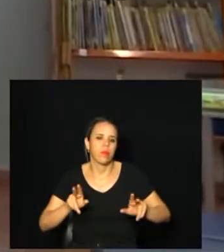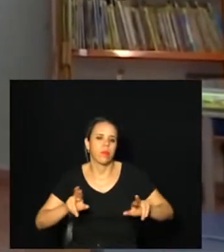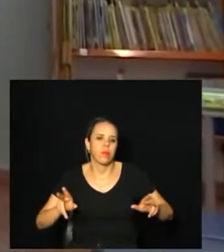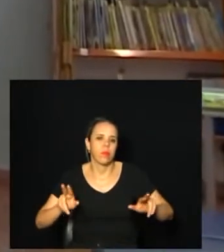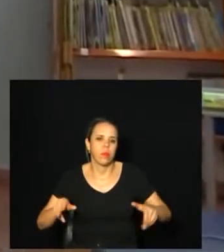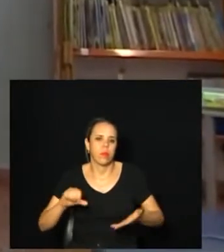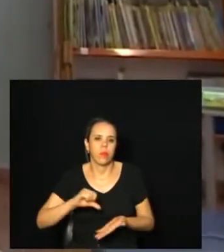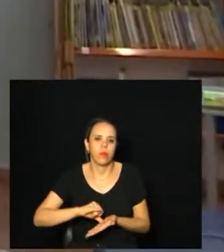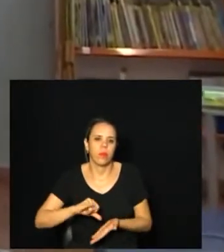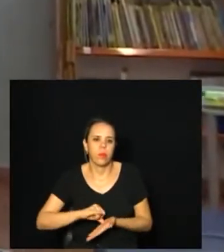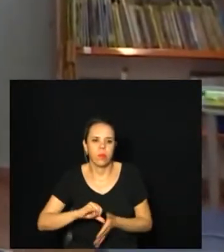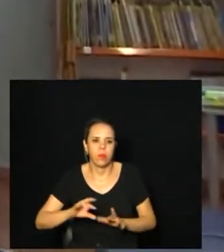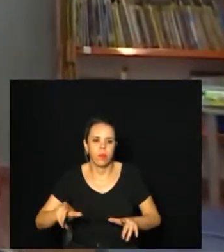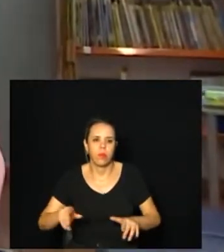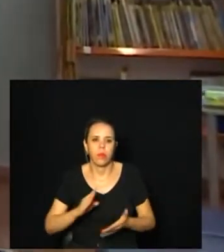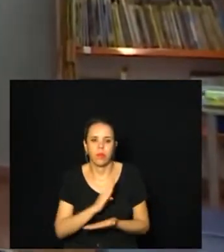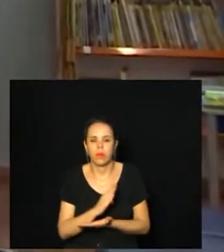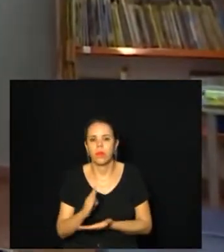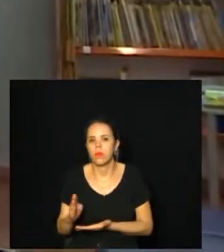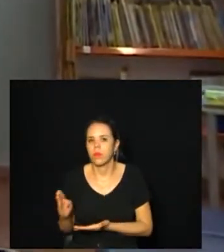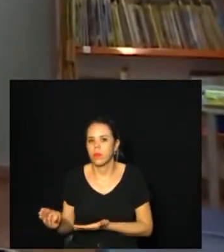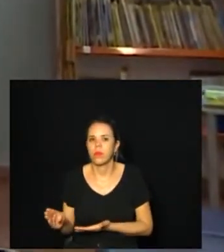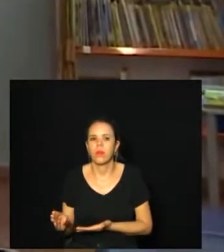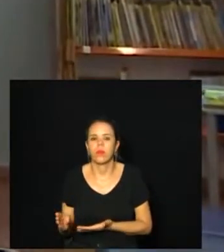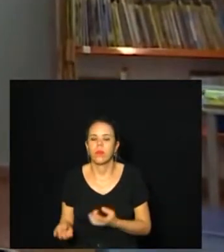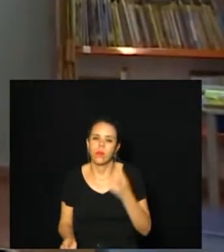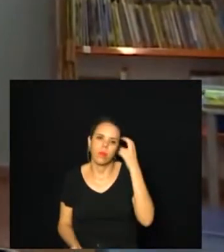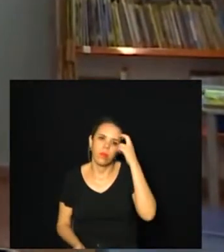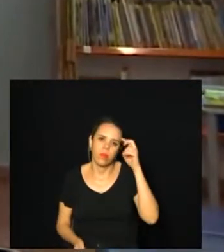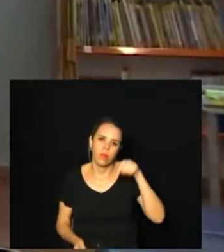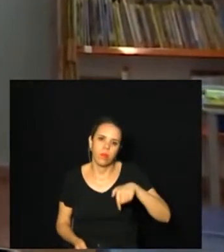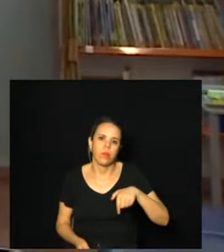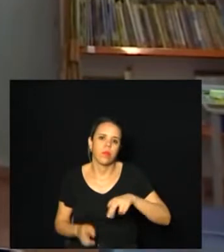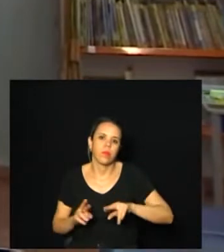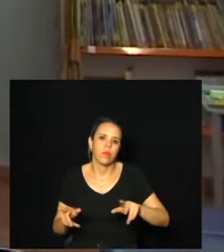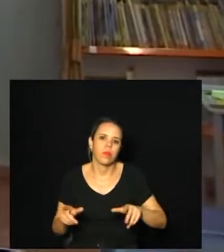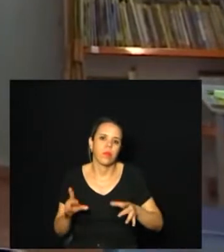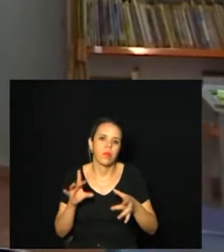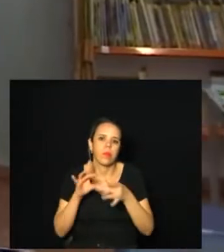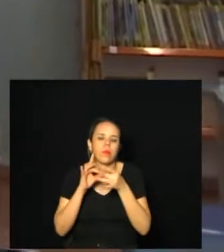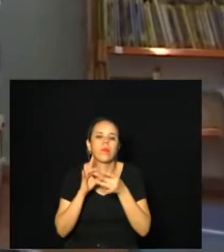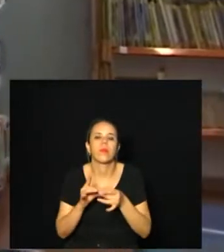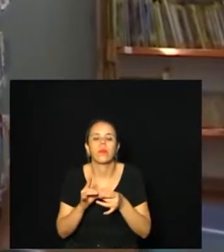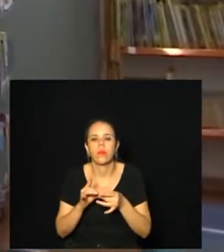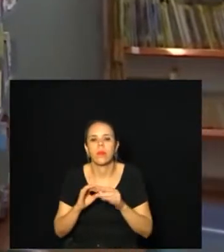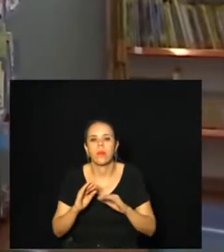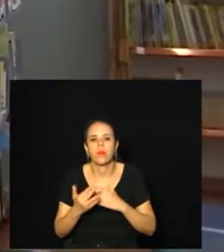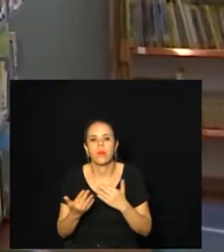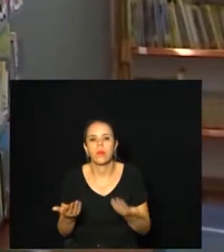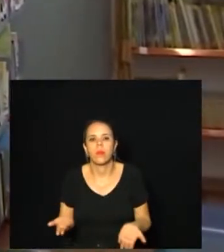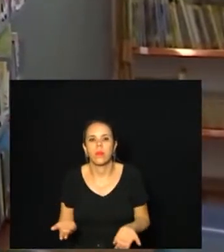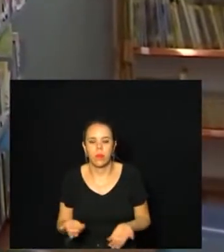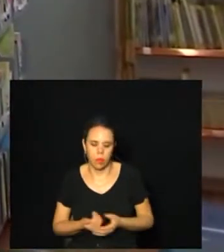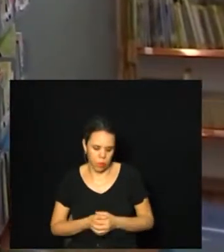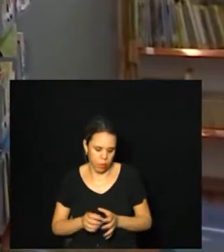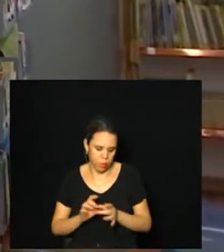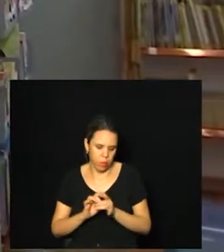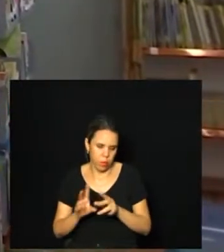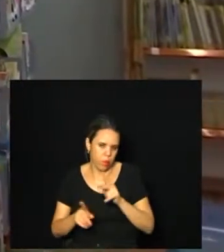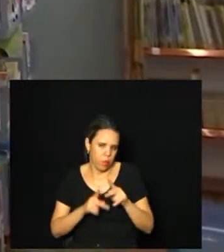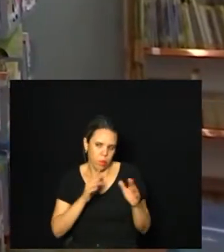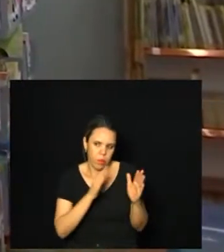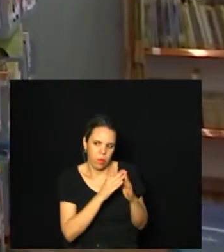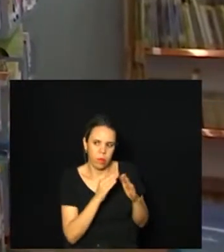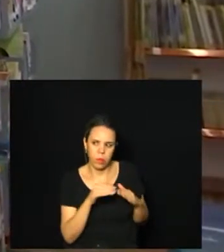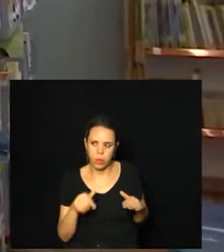que atua no centro, ou uma biblioteca de um centro cultural, essa biblioteca está ligada à sua comunidade. então à disposição dos